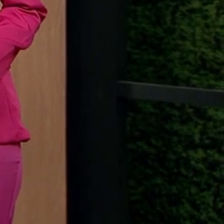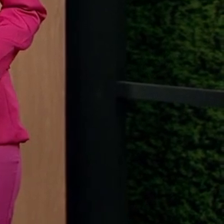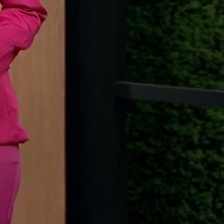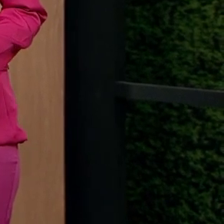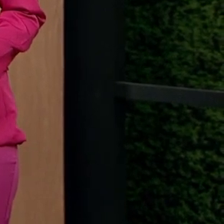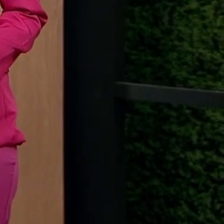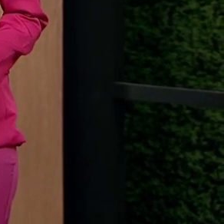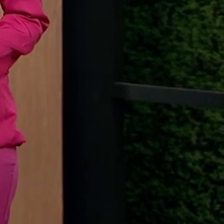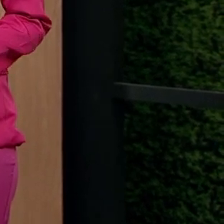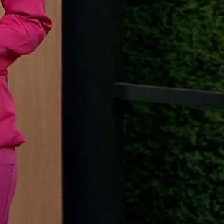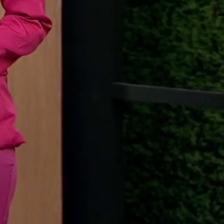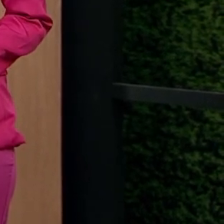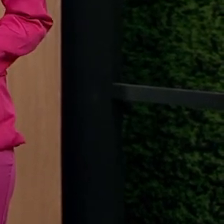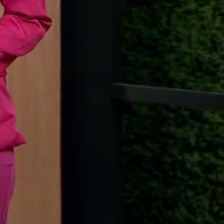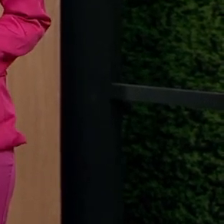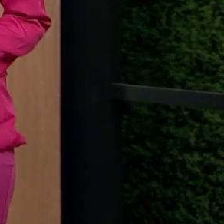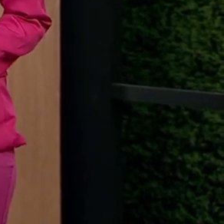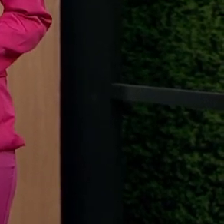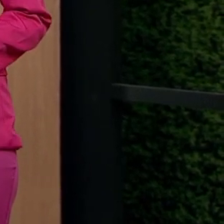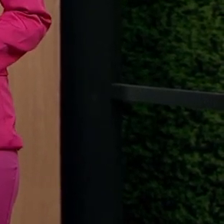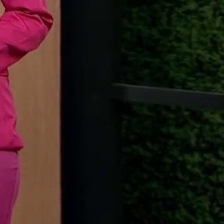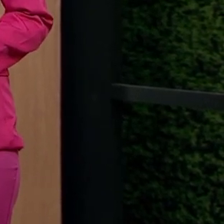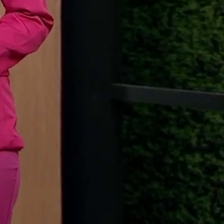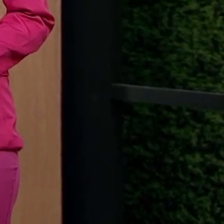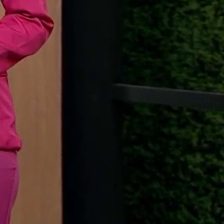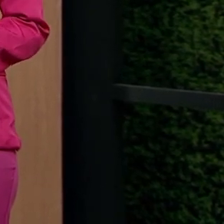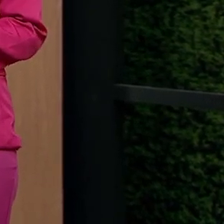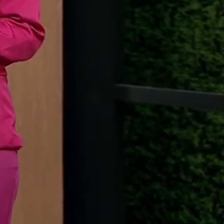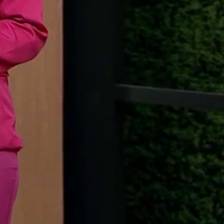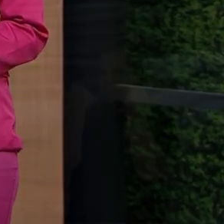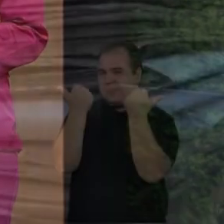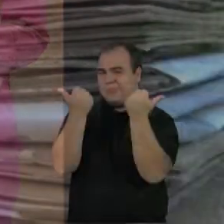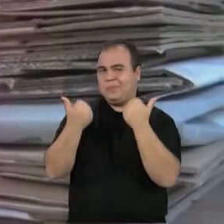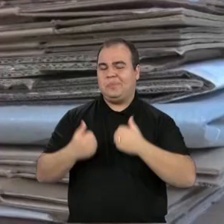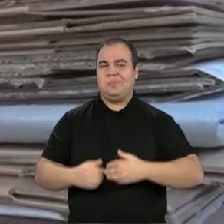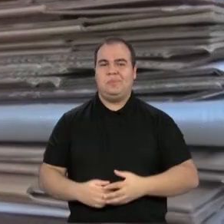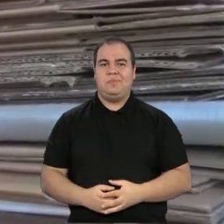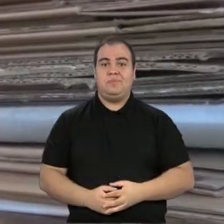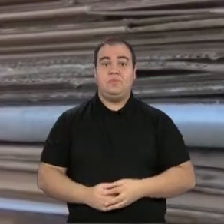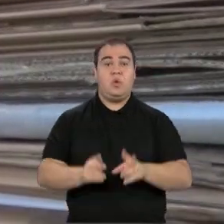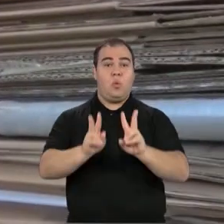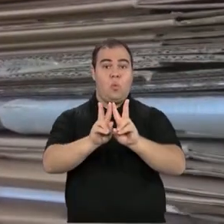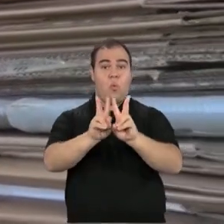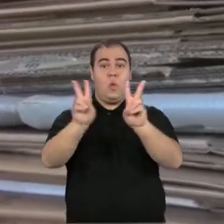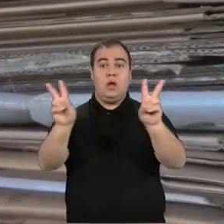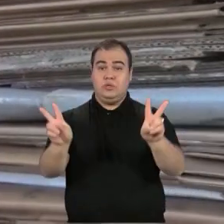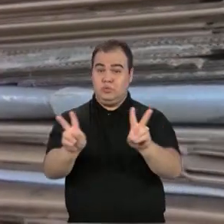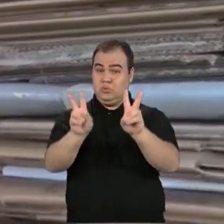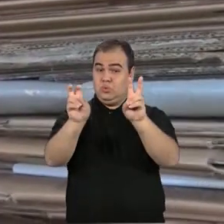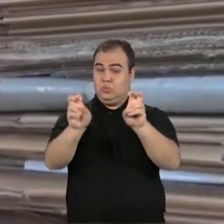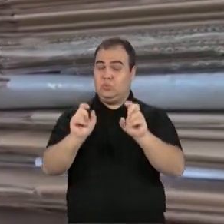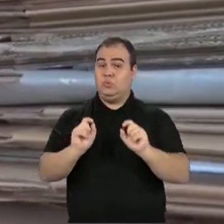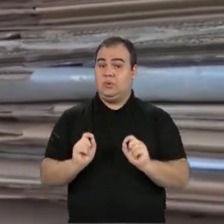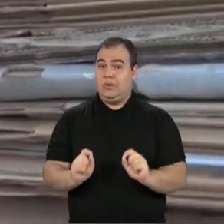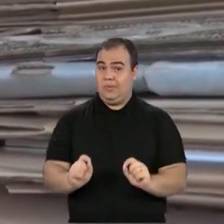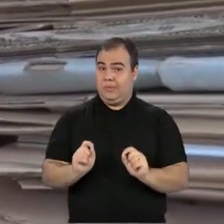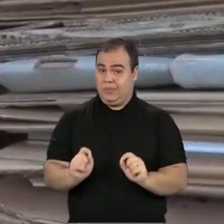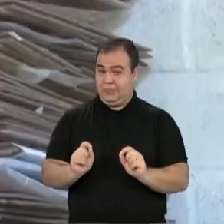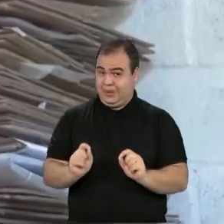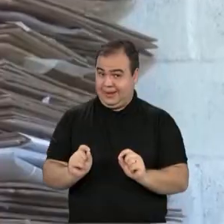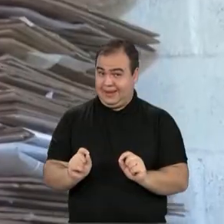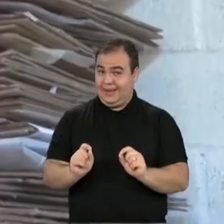coordenadas que garantem a destinação correta das embalagens. Vamos conferir. Quando o assunto é reciclagem de embalagens de